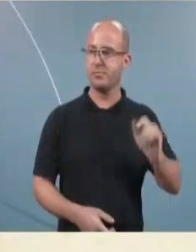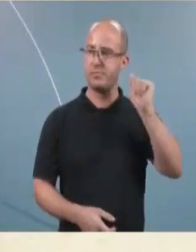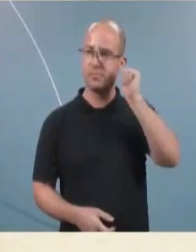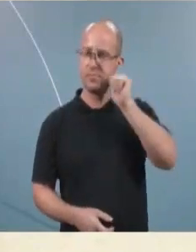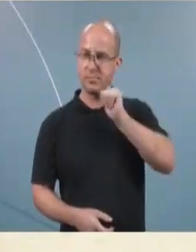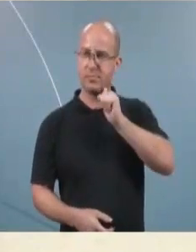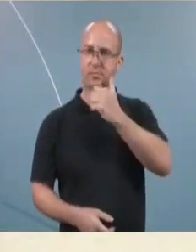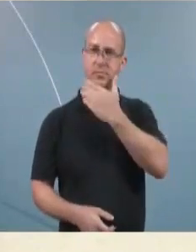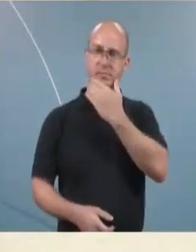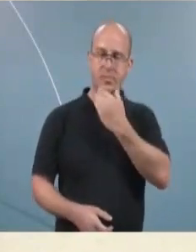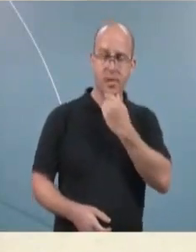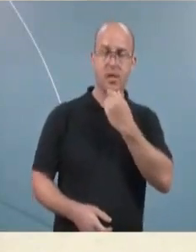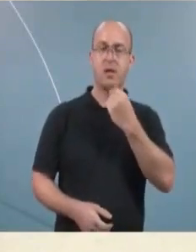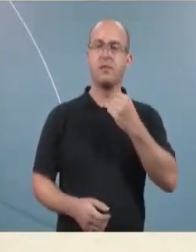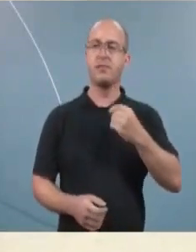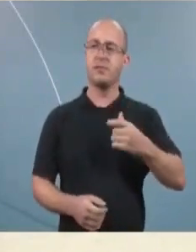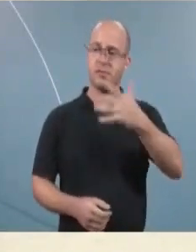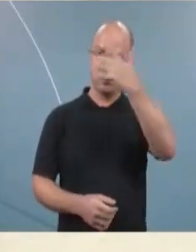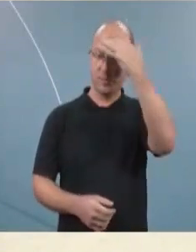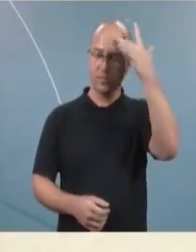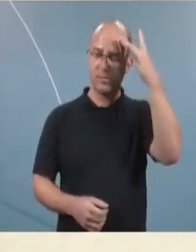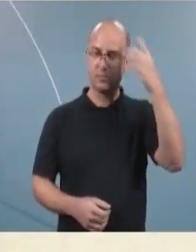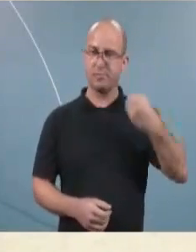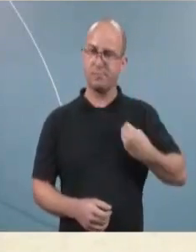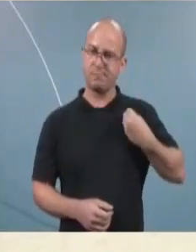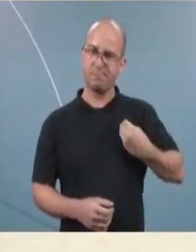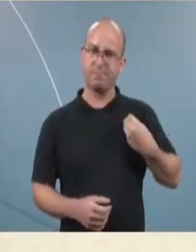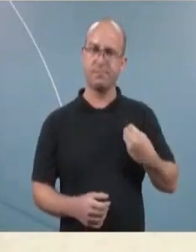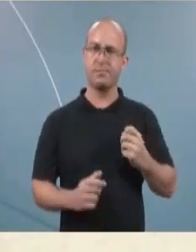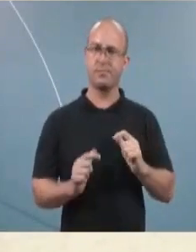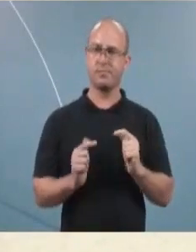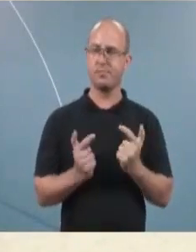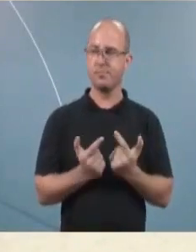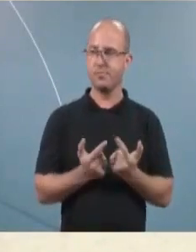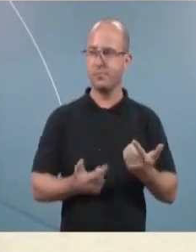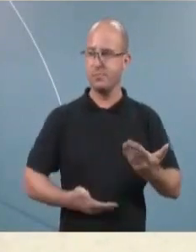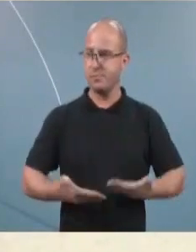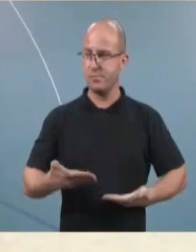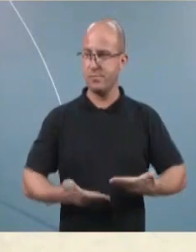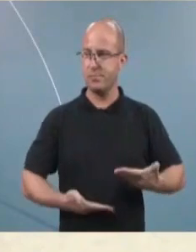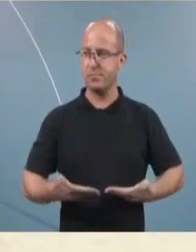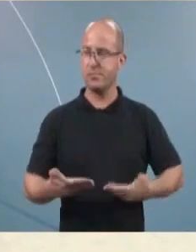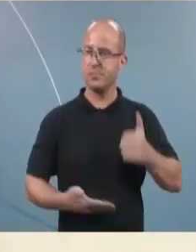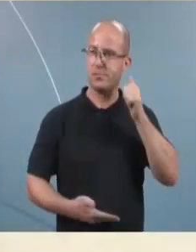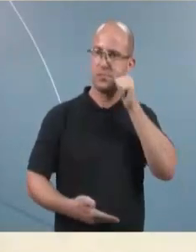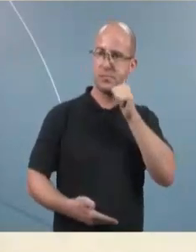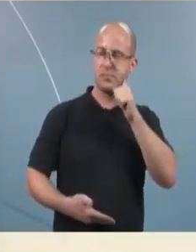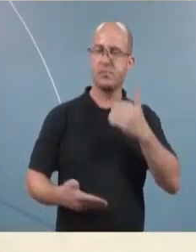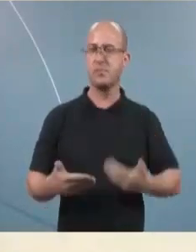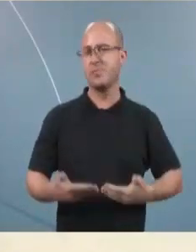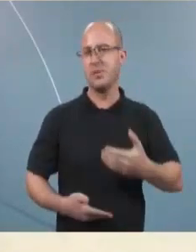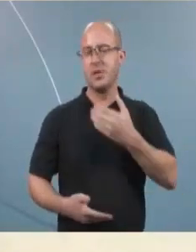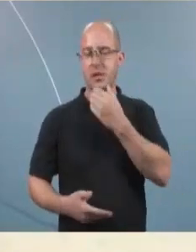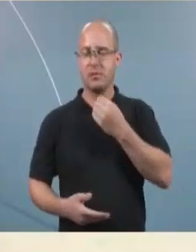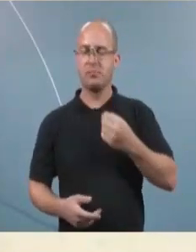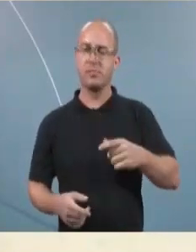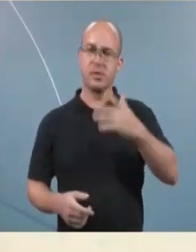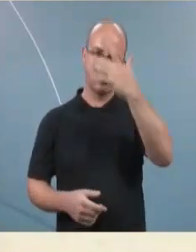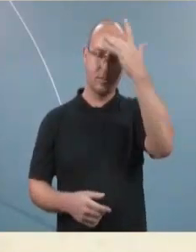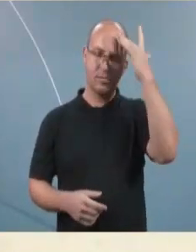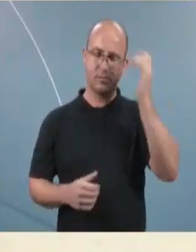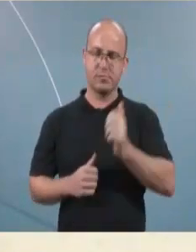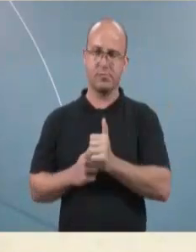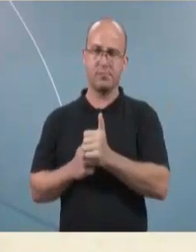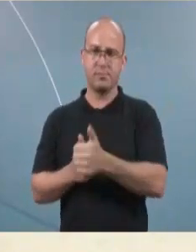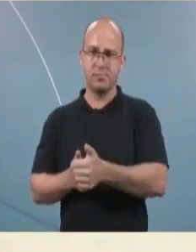pessoas que estão presentes aqui à Assembleia servidores servidoras quem tá nos assistindo e nos acompanhando